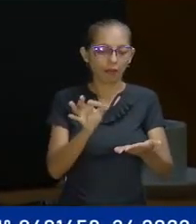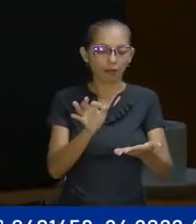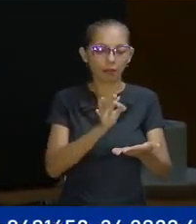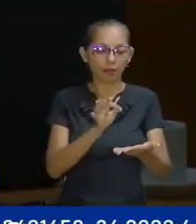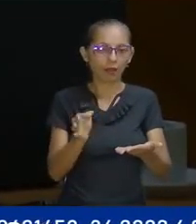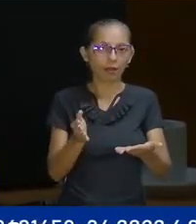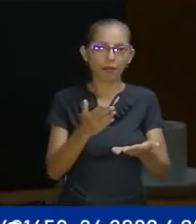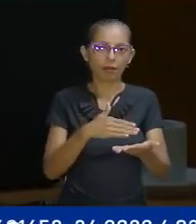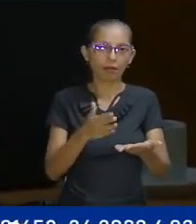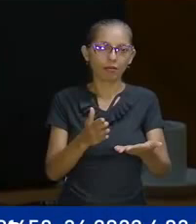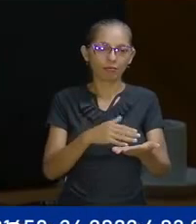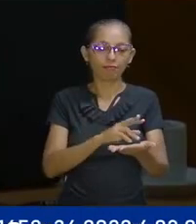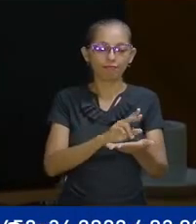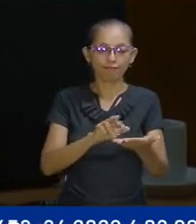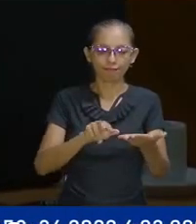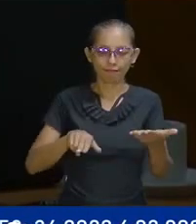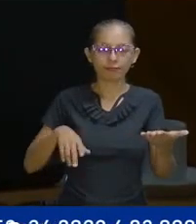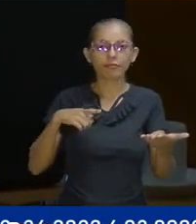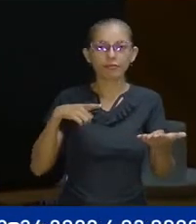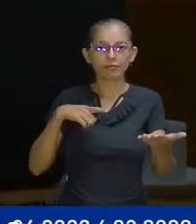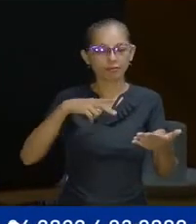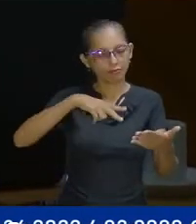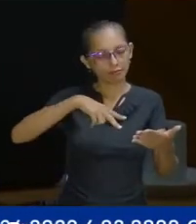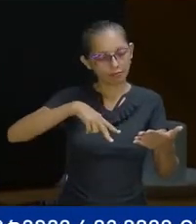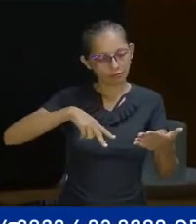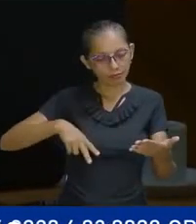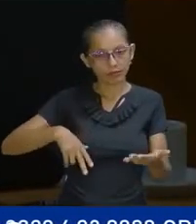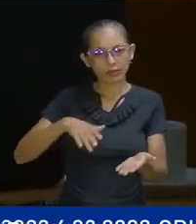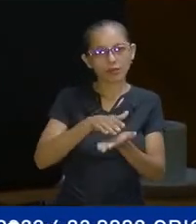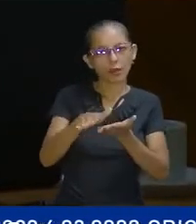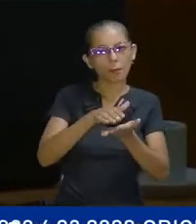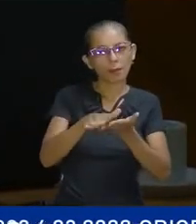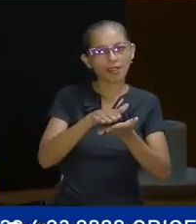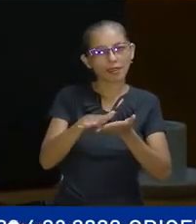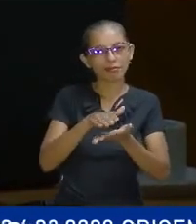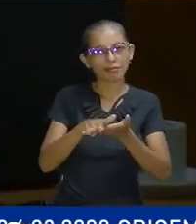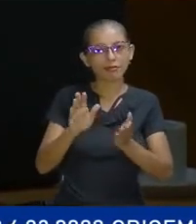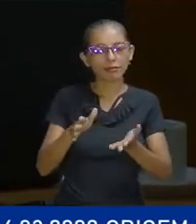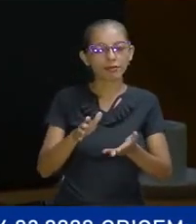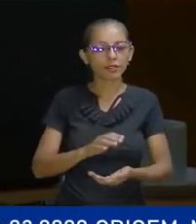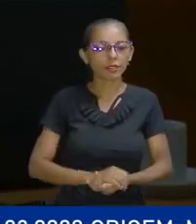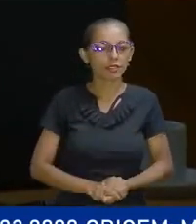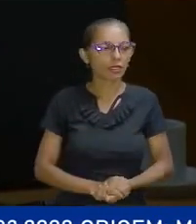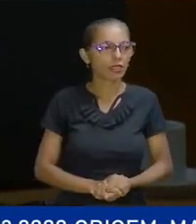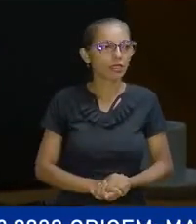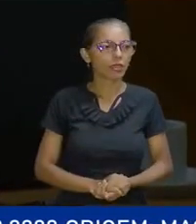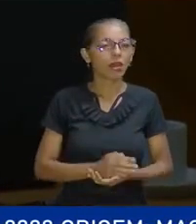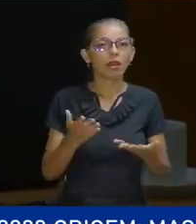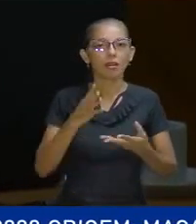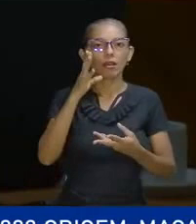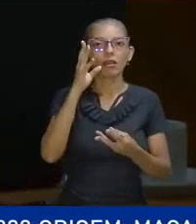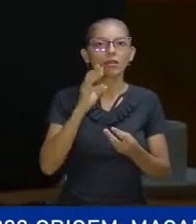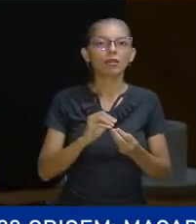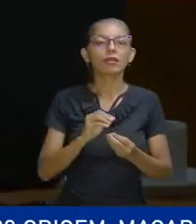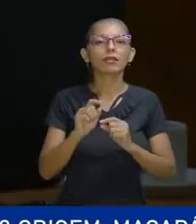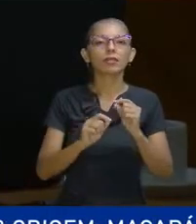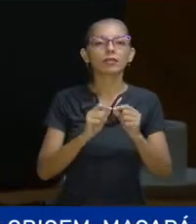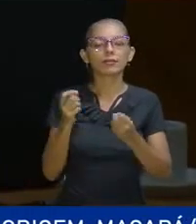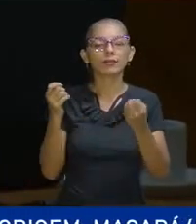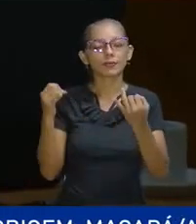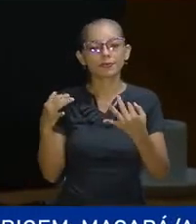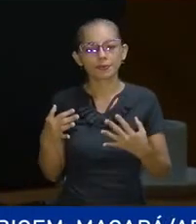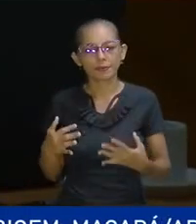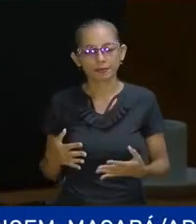concluir, Excelência, acompanhando a manifestação do Ministério Público e da Defesa, e diante da fragilidade